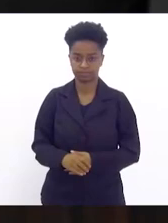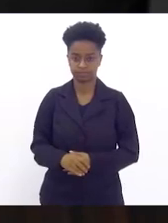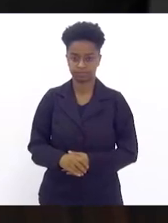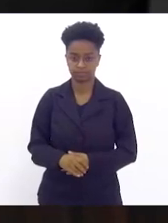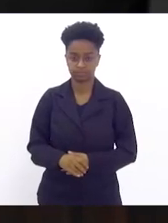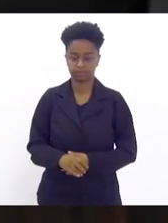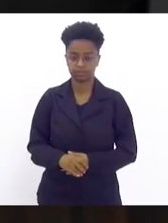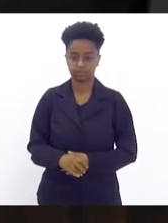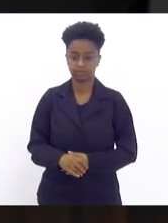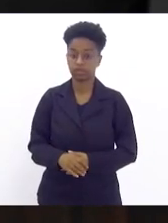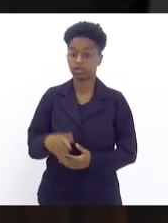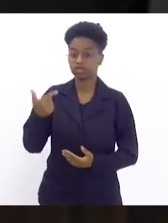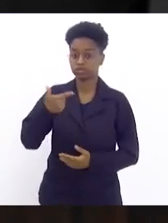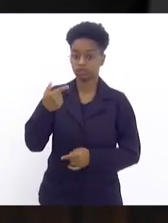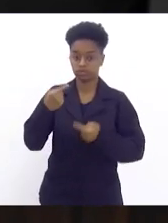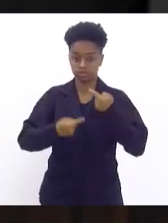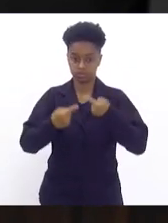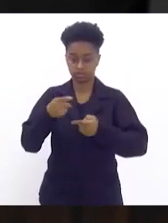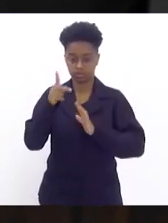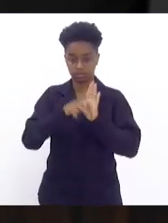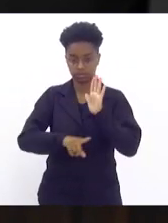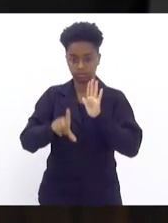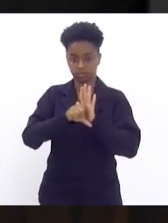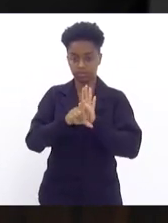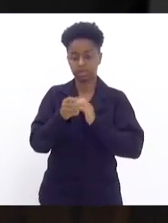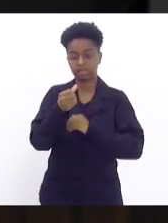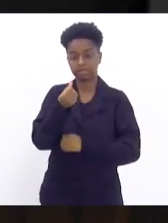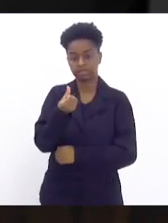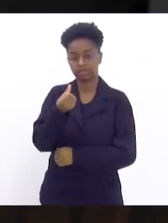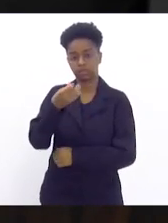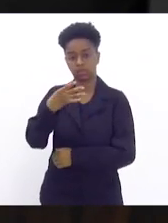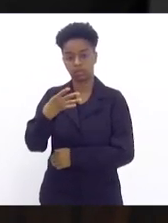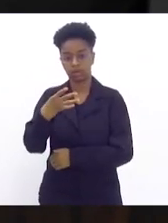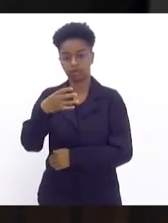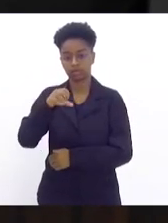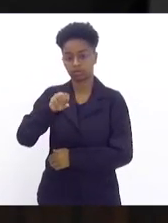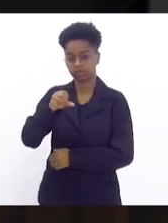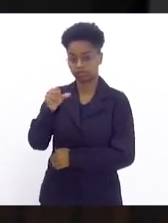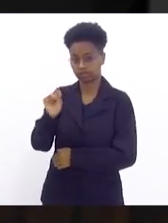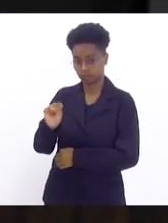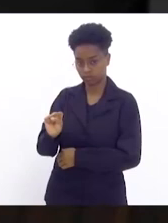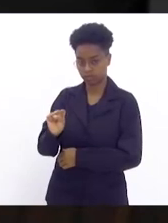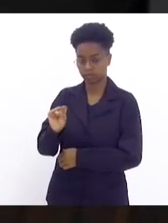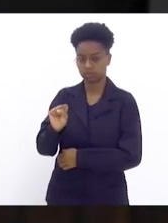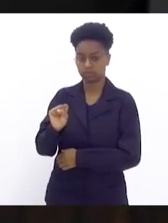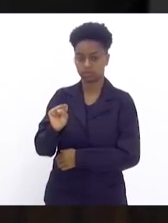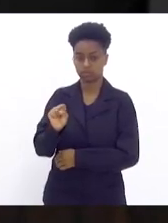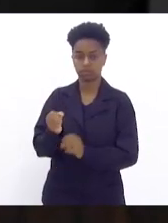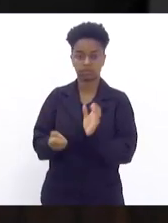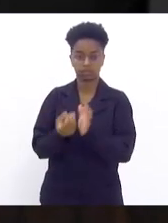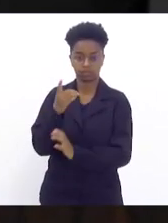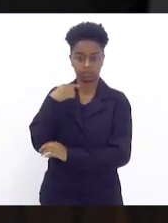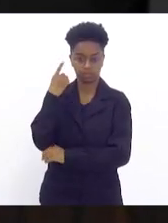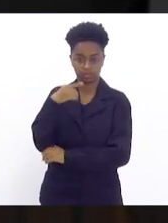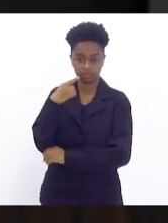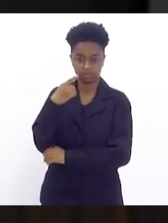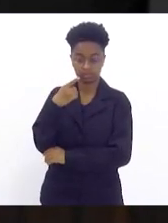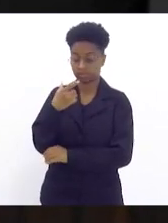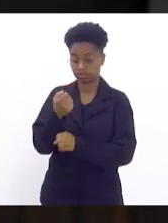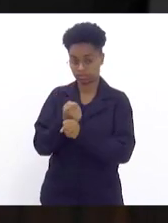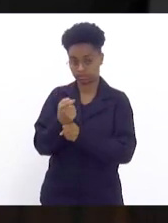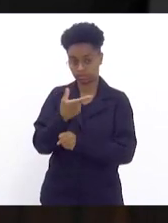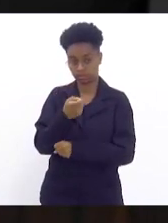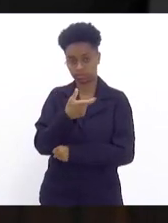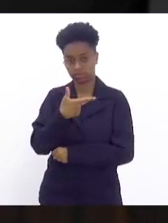anuncie em segunda discussão projeto de lei número 6.498 do deputado de 2022